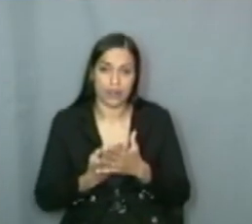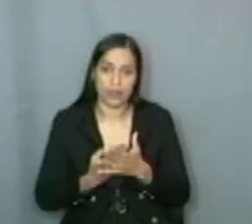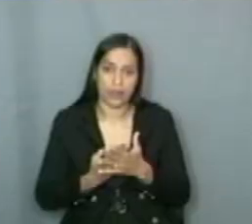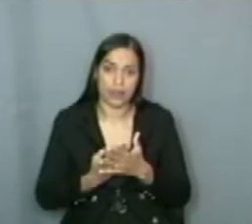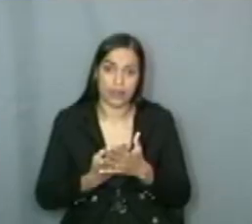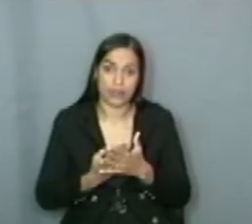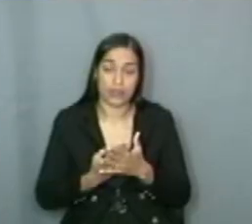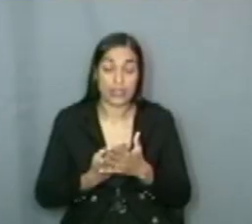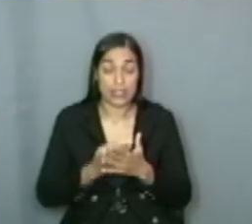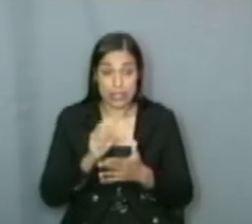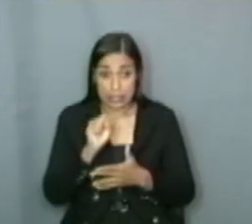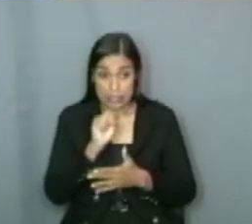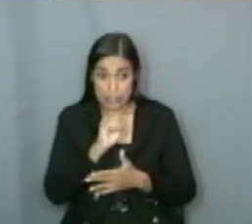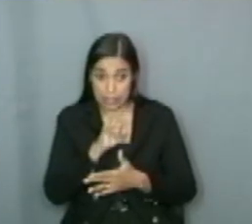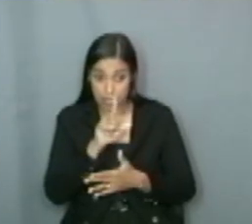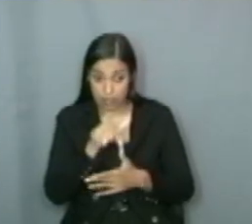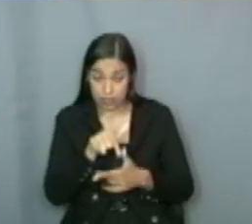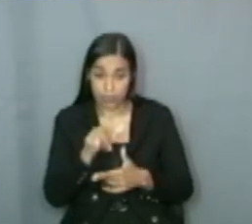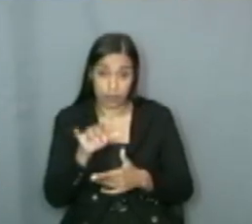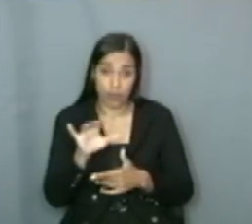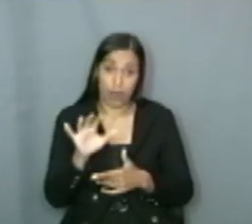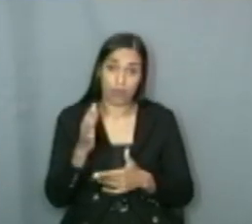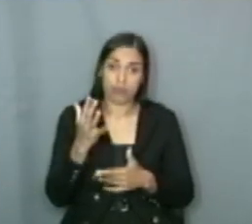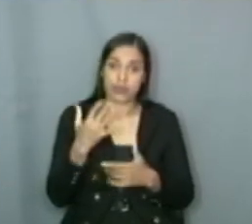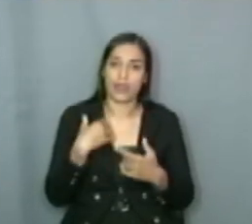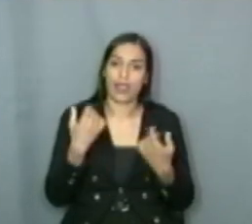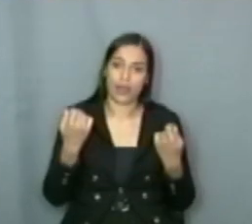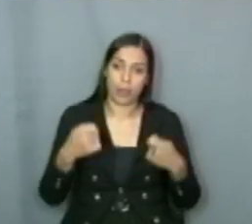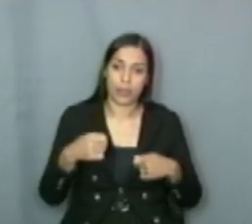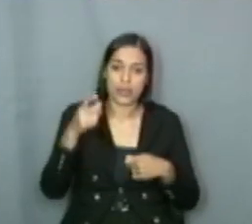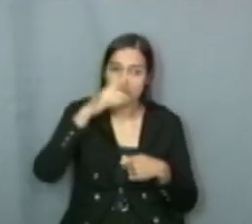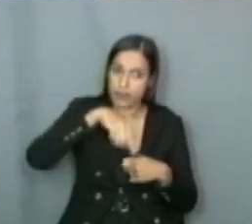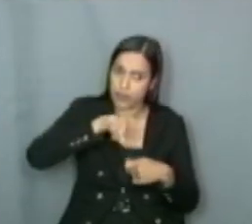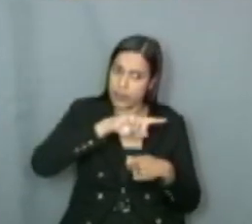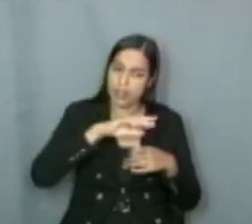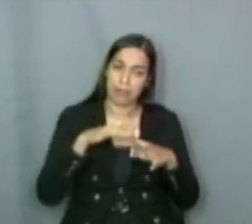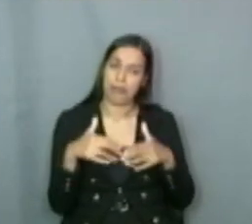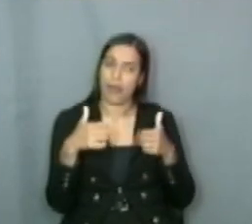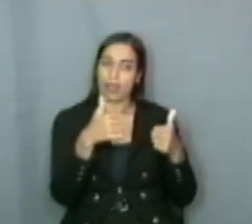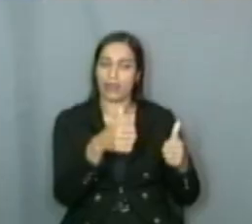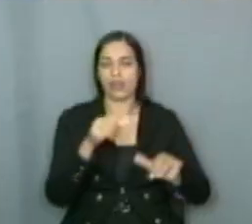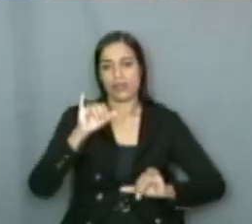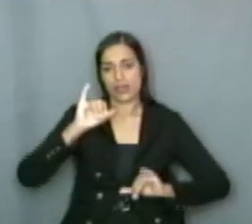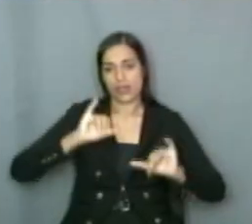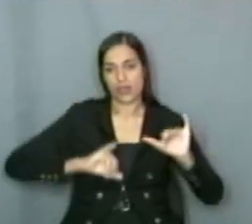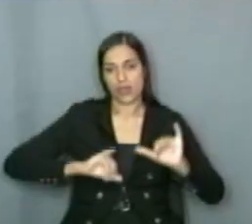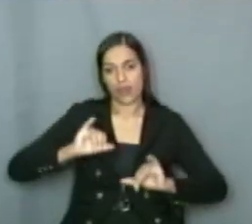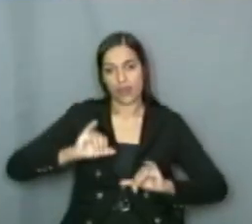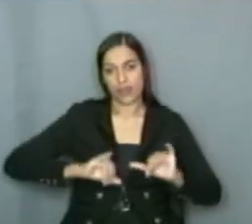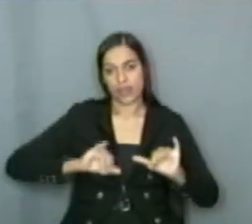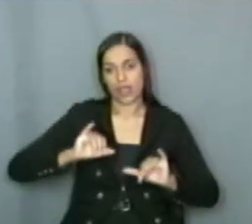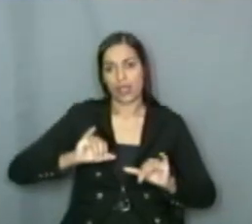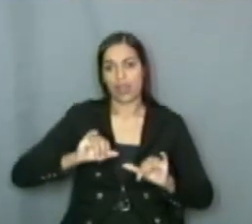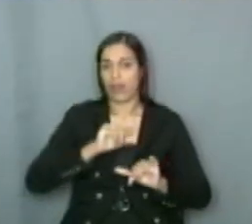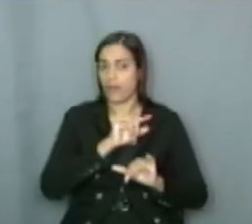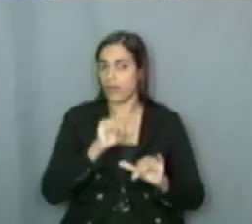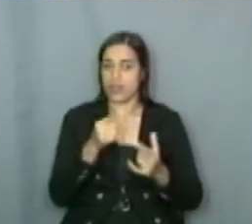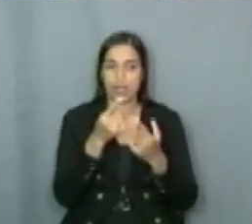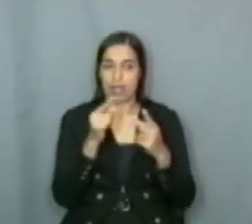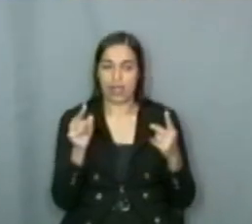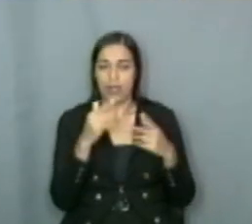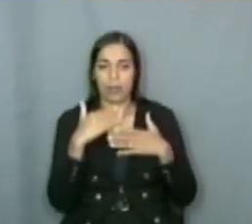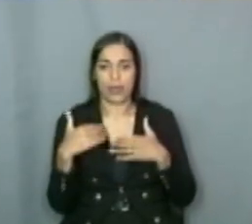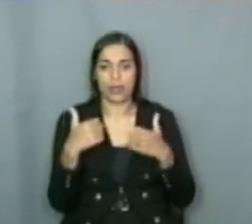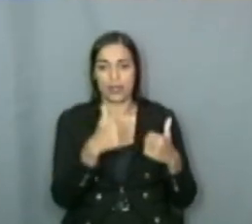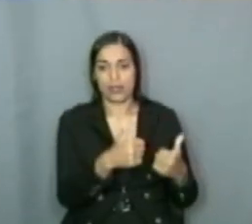for acontecer, aí eu preciso dizer que é porque você merece sofrer. E eu acho que você não merece.